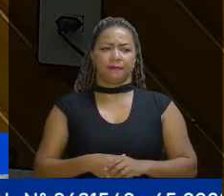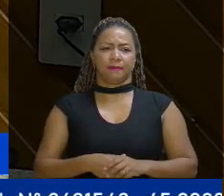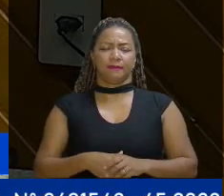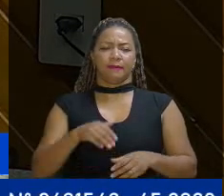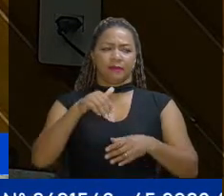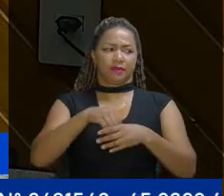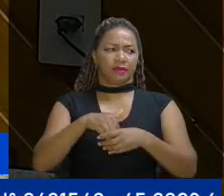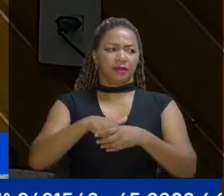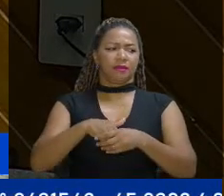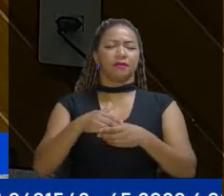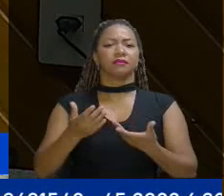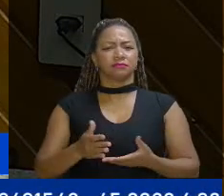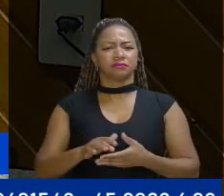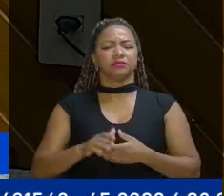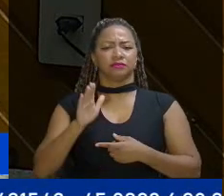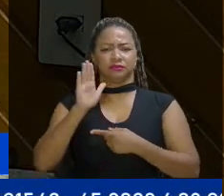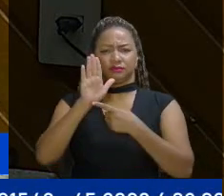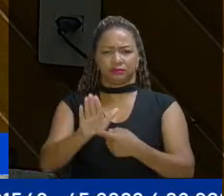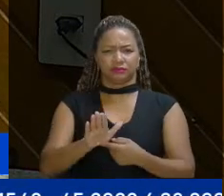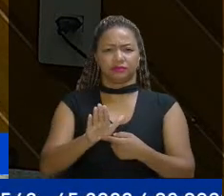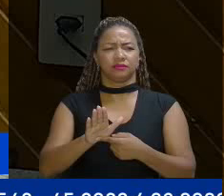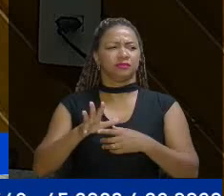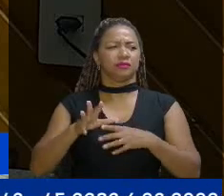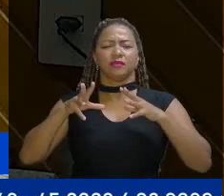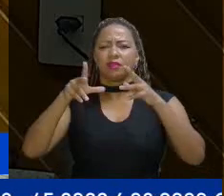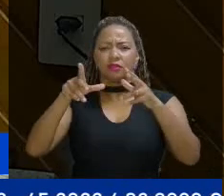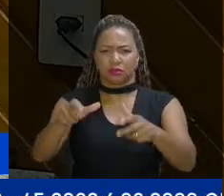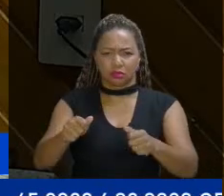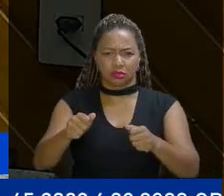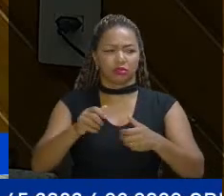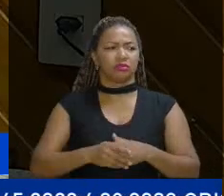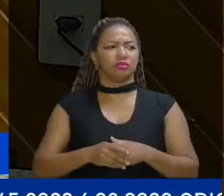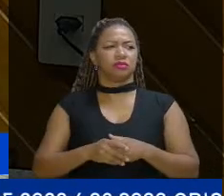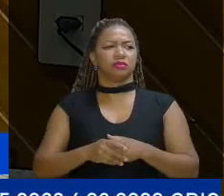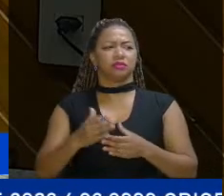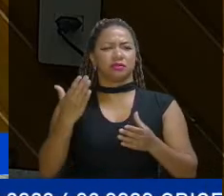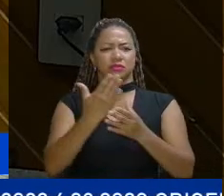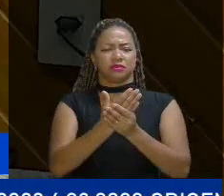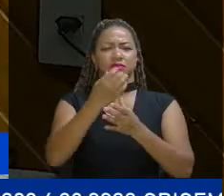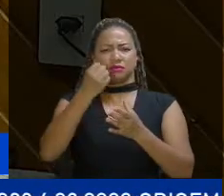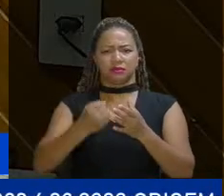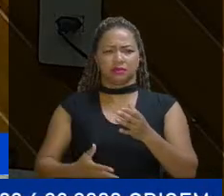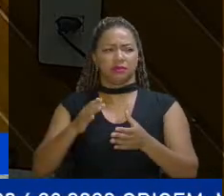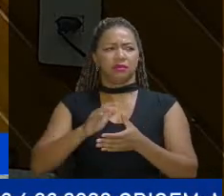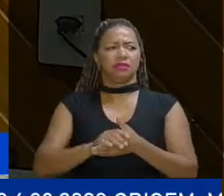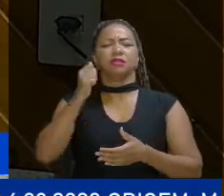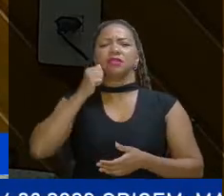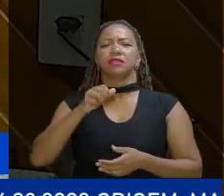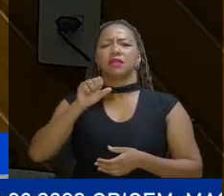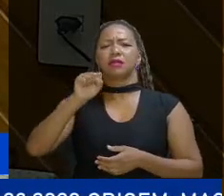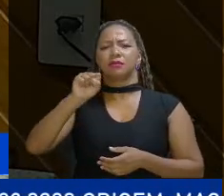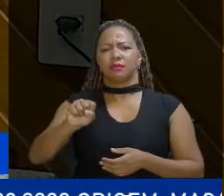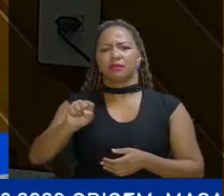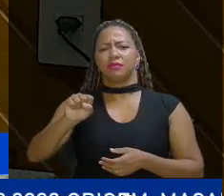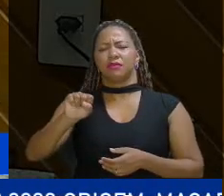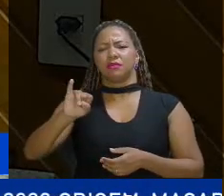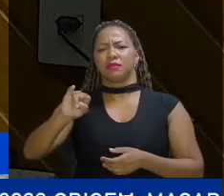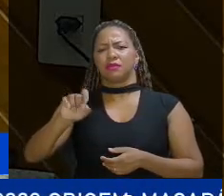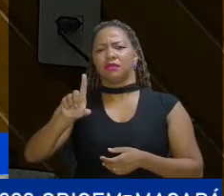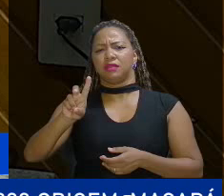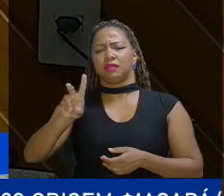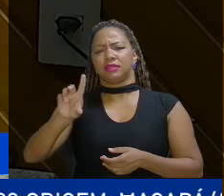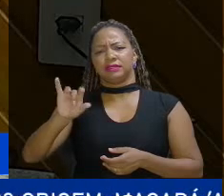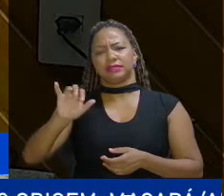determinou no seu voto, né? Enfrentando todas as questões relativas aos embargos de Silvia Nobre, e são